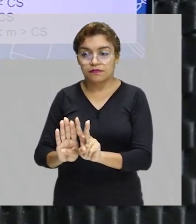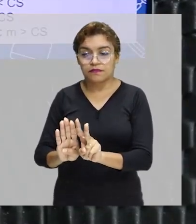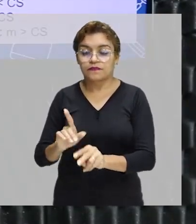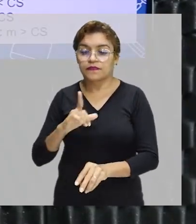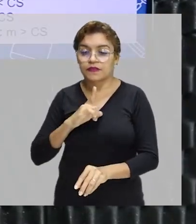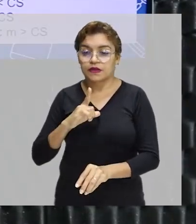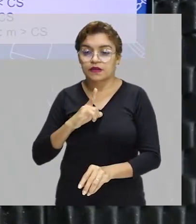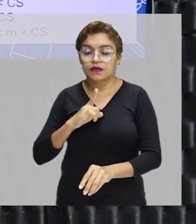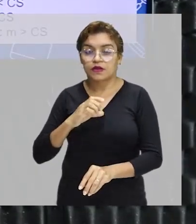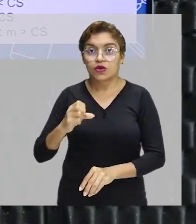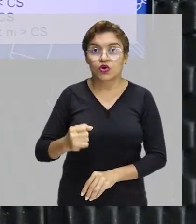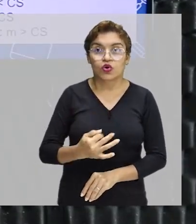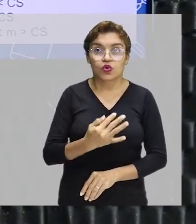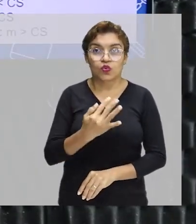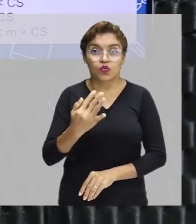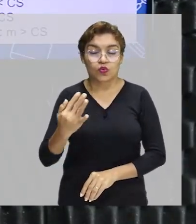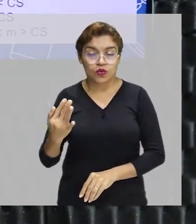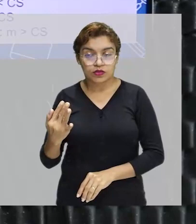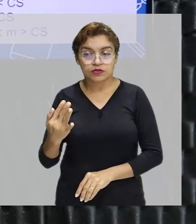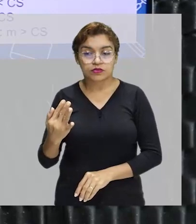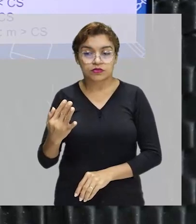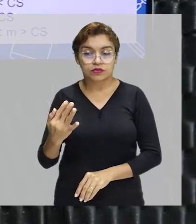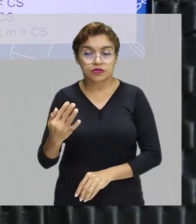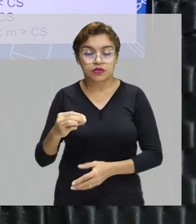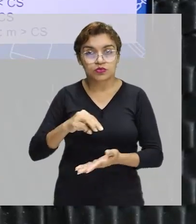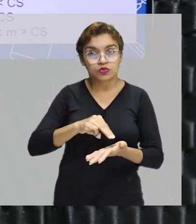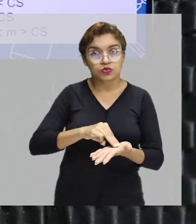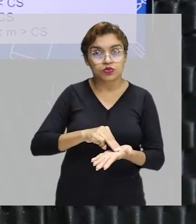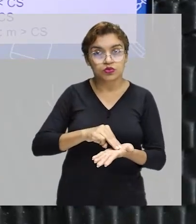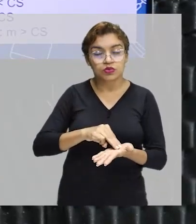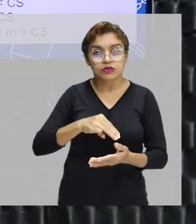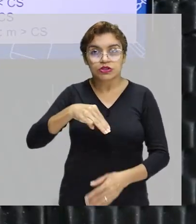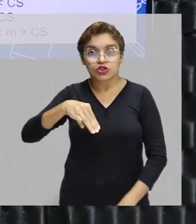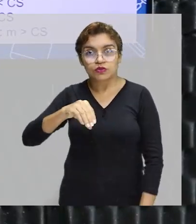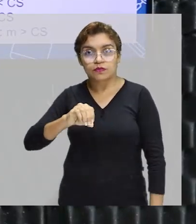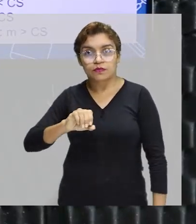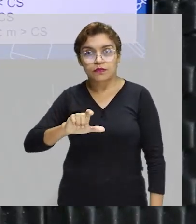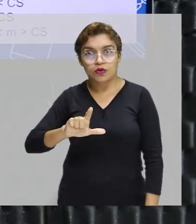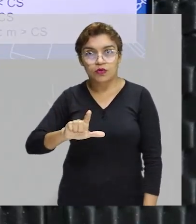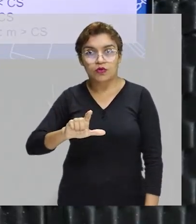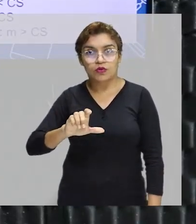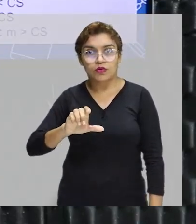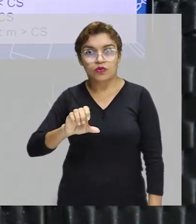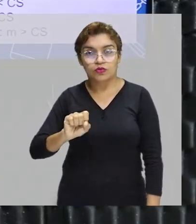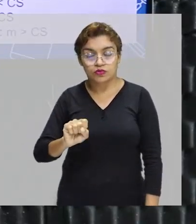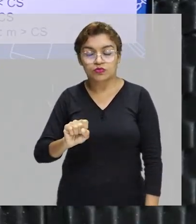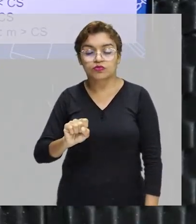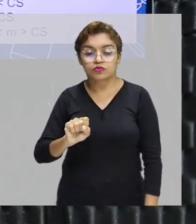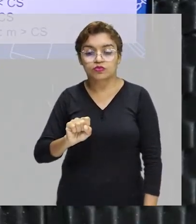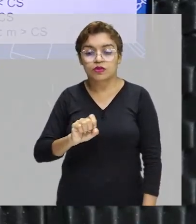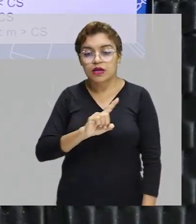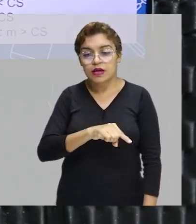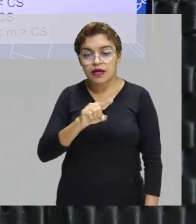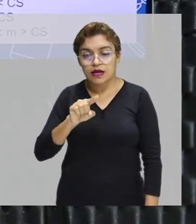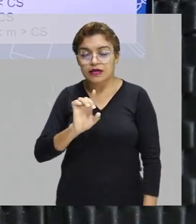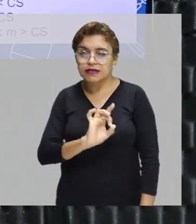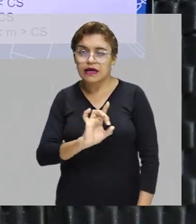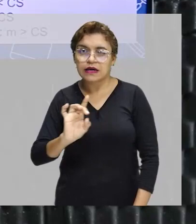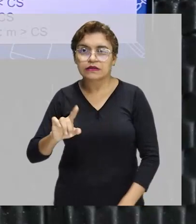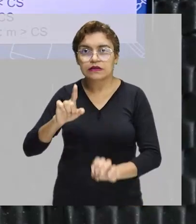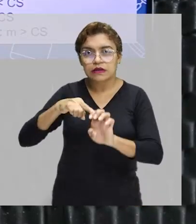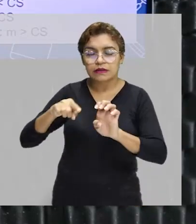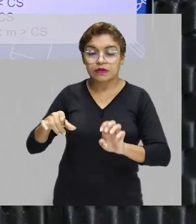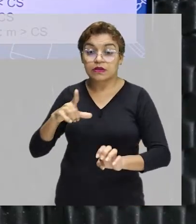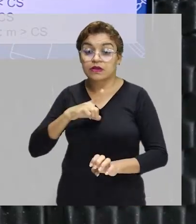a quantidade de mols para cada um desses elementos. Então, uma breve revisão, certo? Lembrando que nós temos